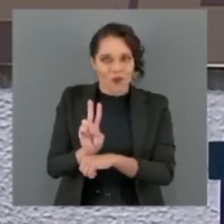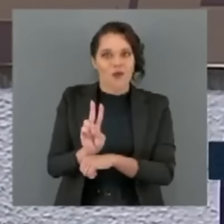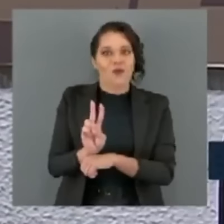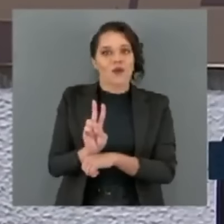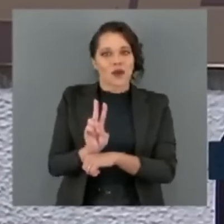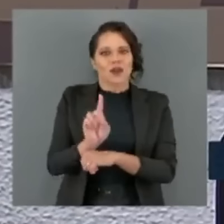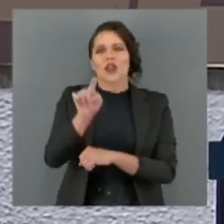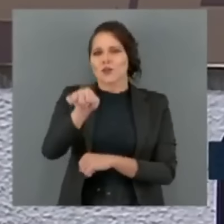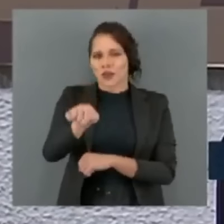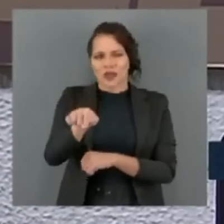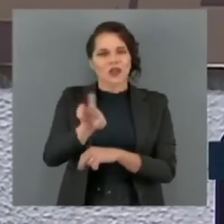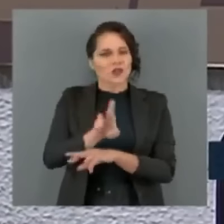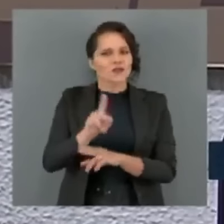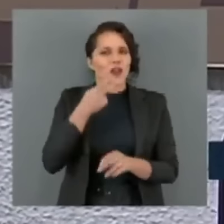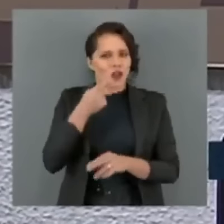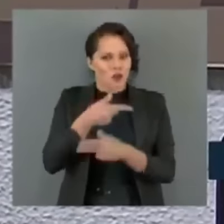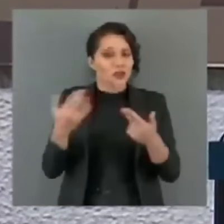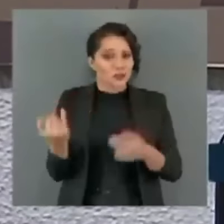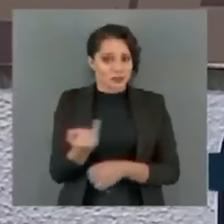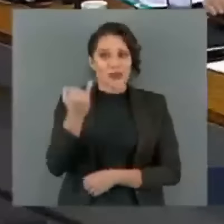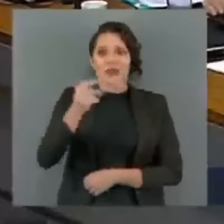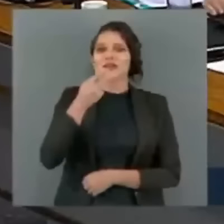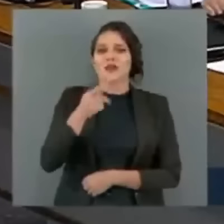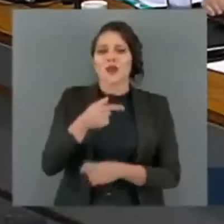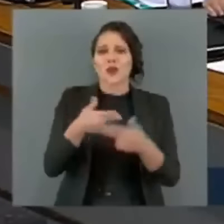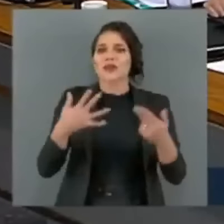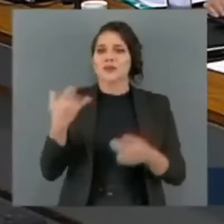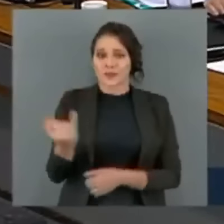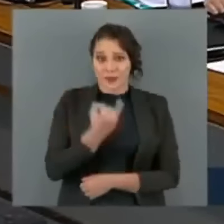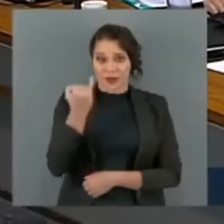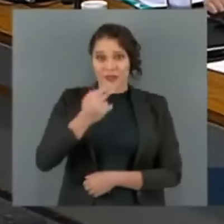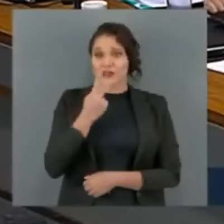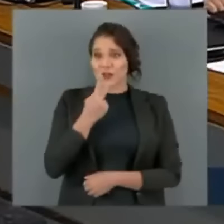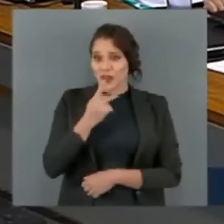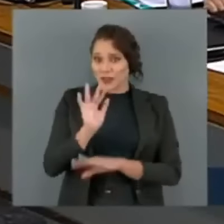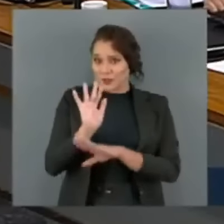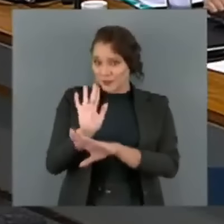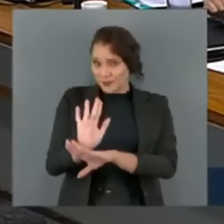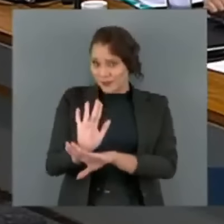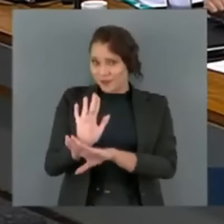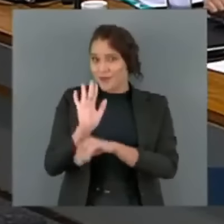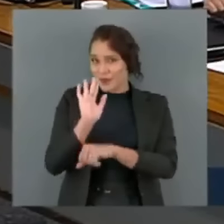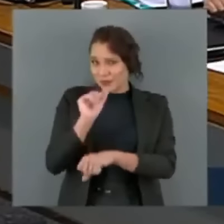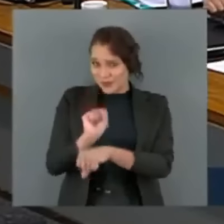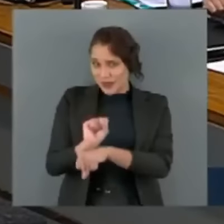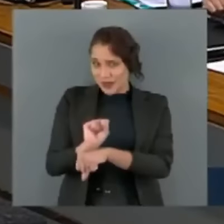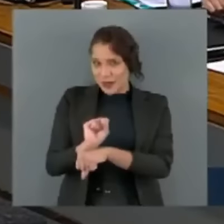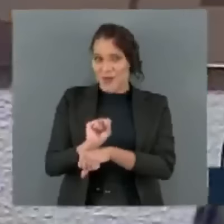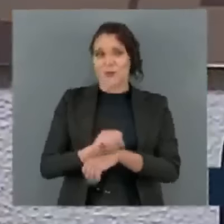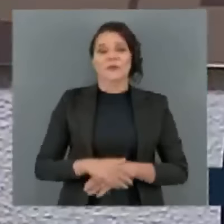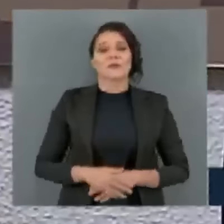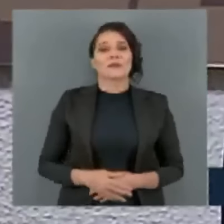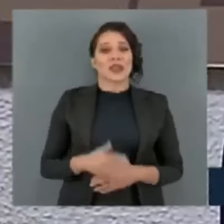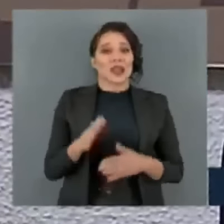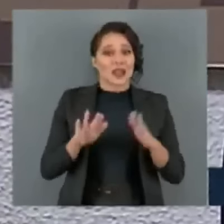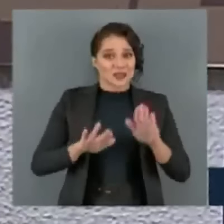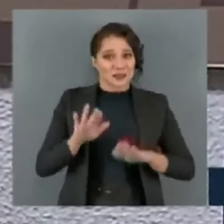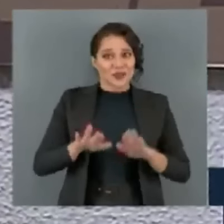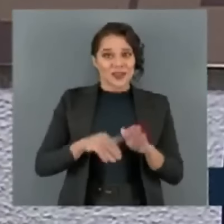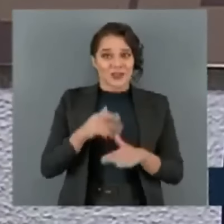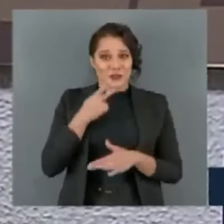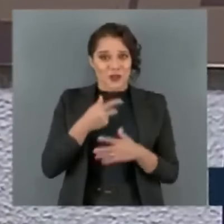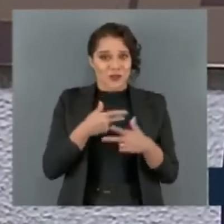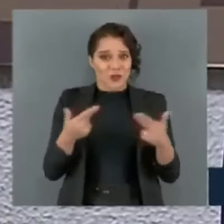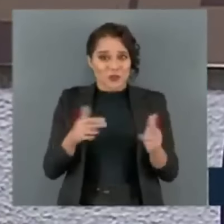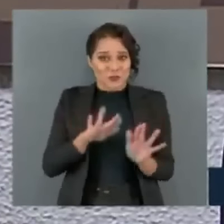Então, porque a senhora mencionou um ponto importante, Vossa Excelência mencionou um ponto importante que eu quero abordar. Não, porque é que às vezes a gente passa para o coloquial sem querer.